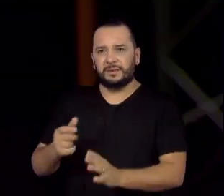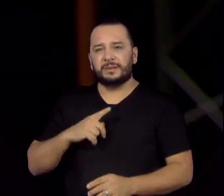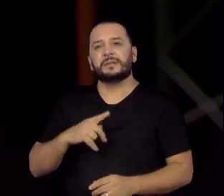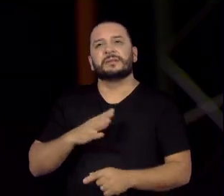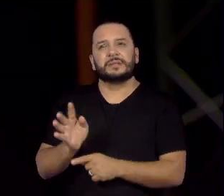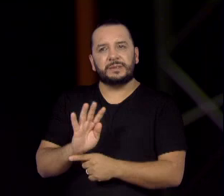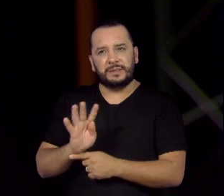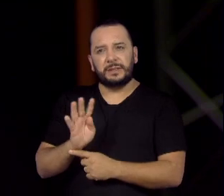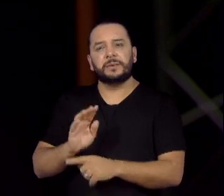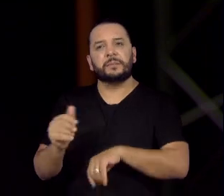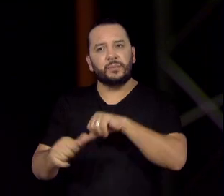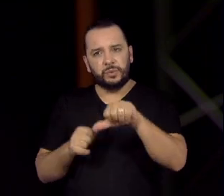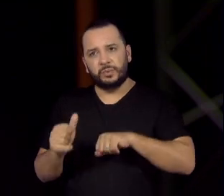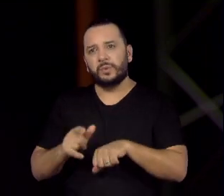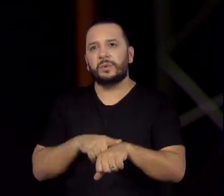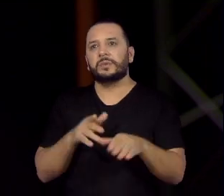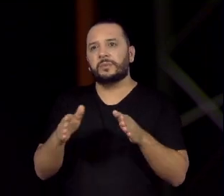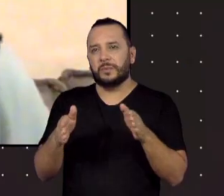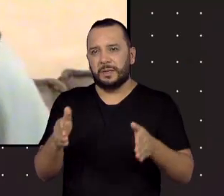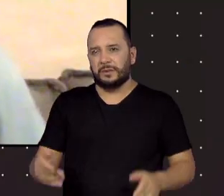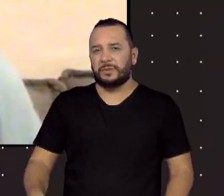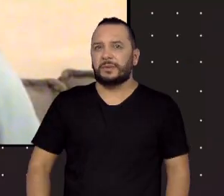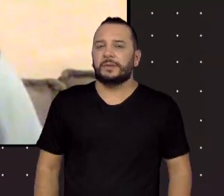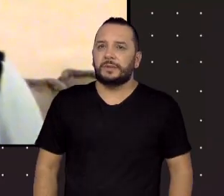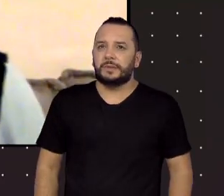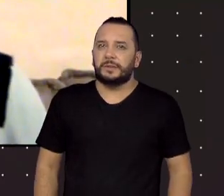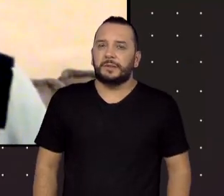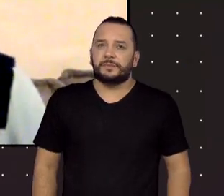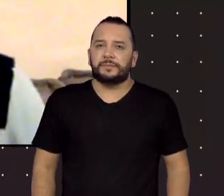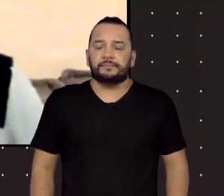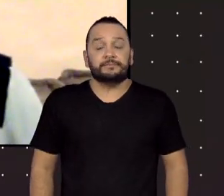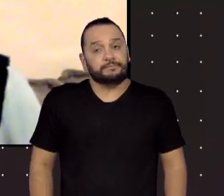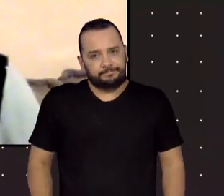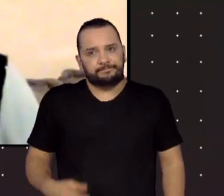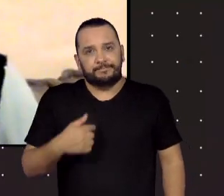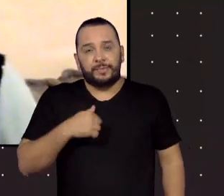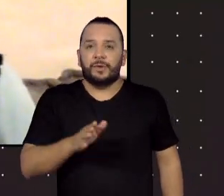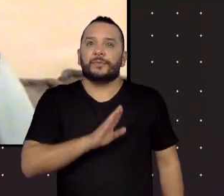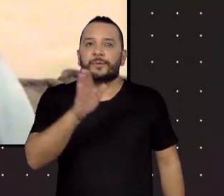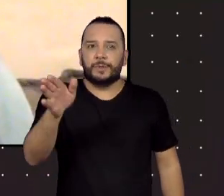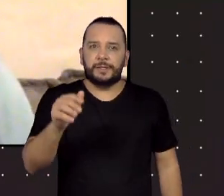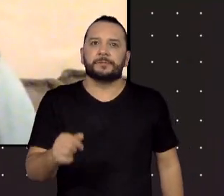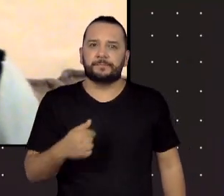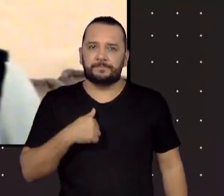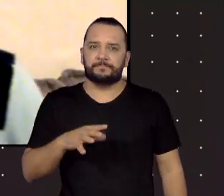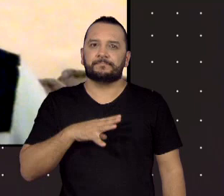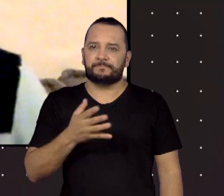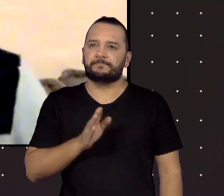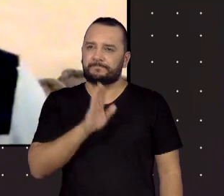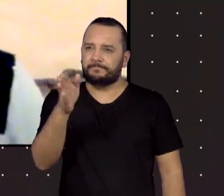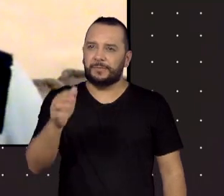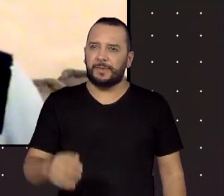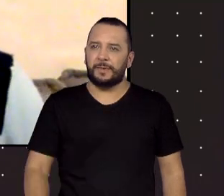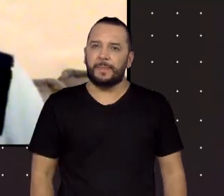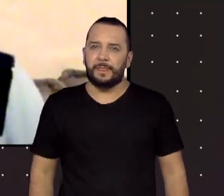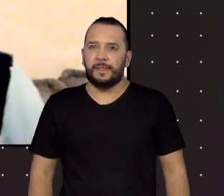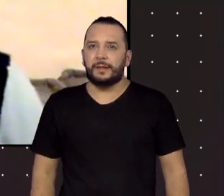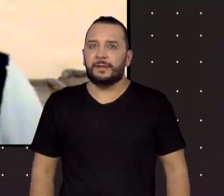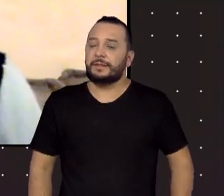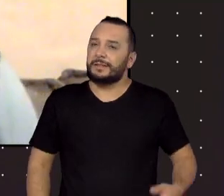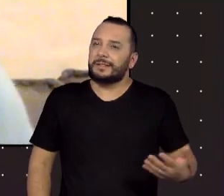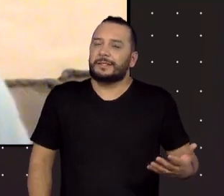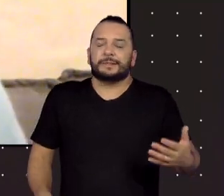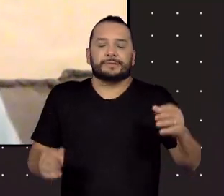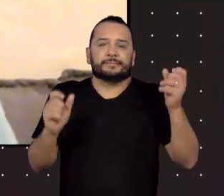naquele momento. Vou para Roma. E lá fui eu, e desci lá. E aí me